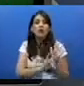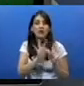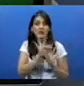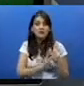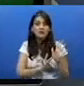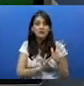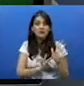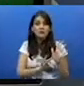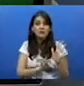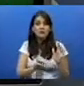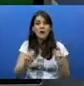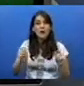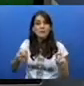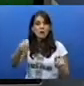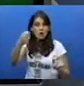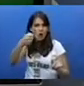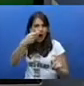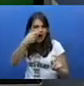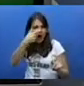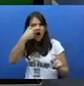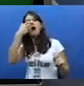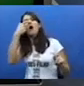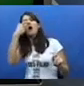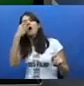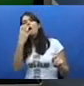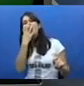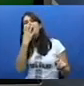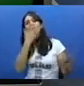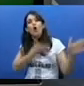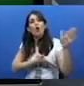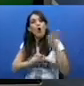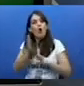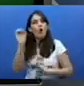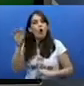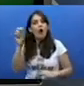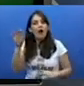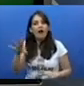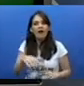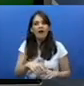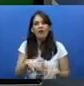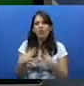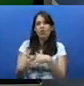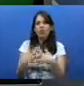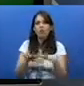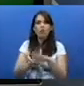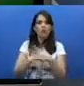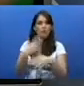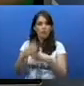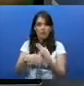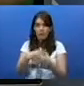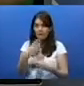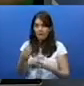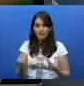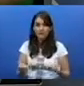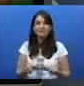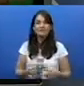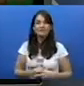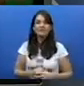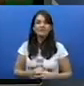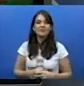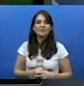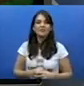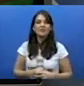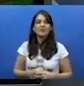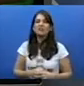Ela pescou o nariz do cachorro, o cachorro saiu correndo, entrou no clube, deu a maior confusão. E a